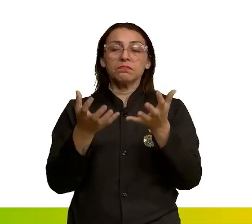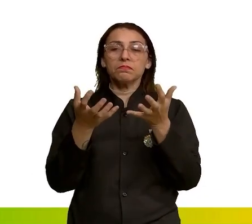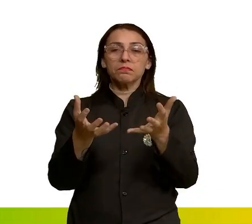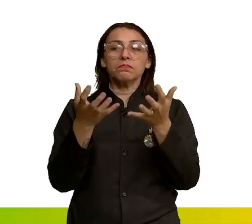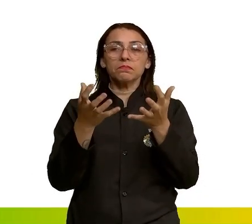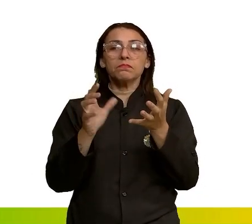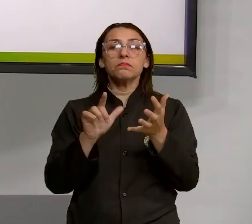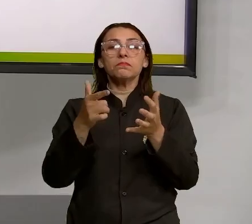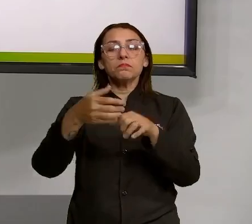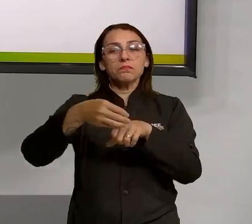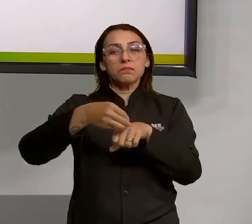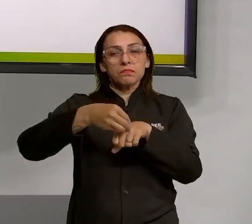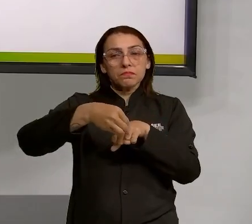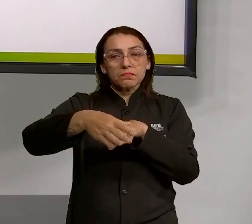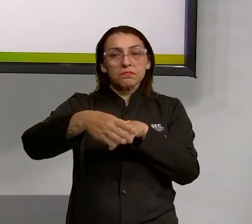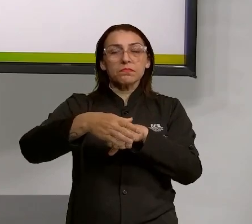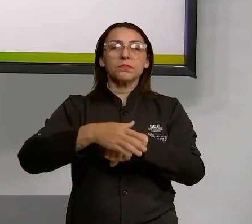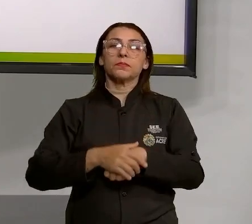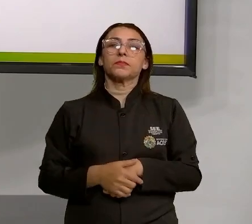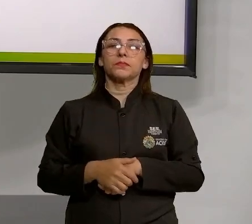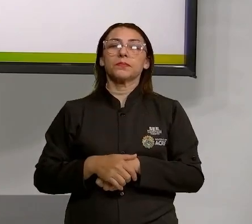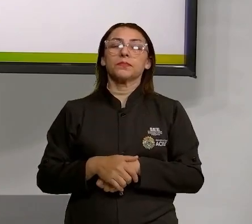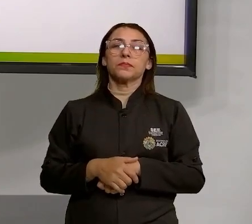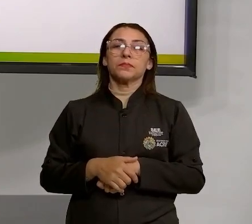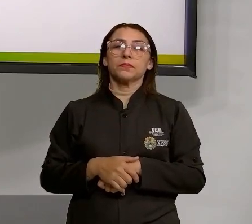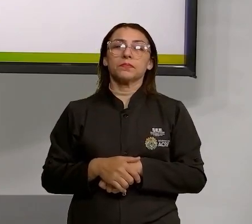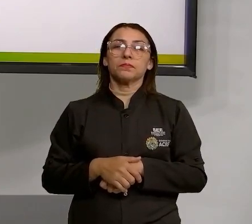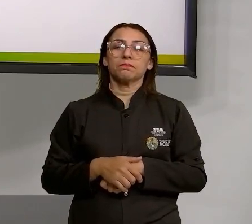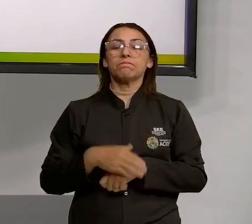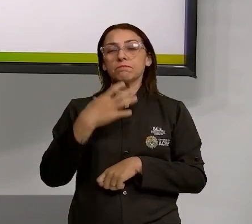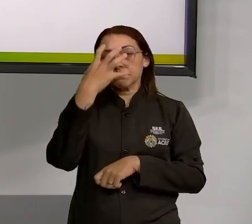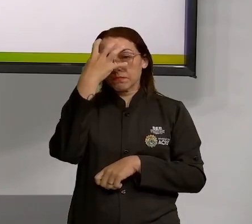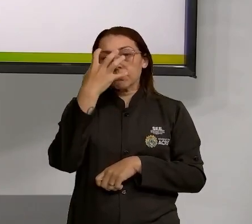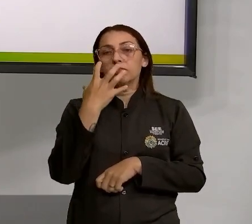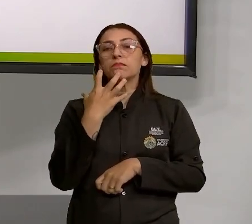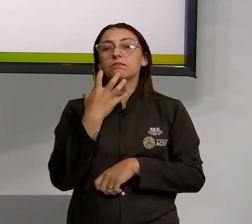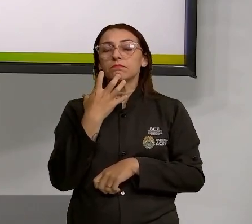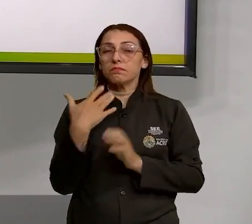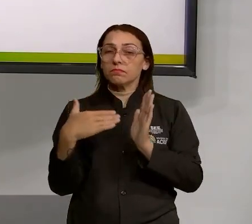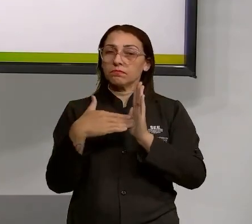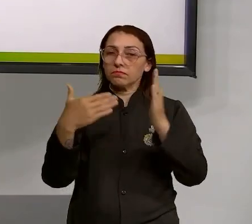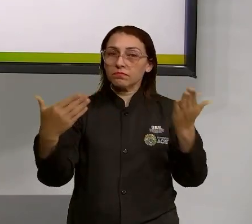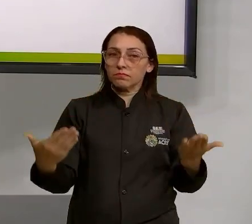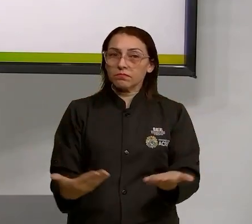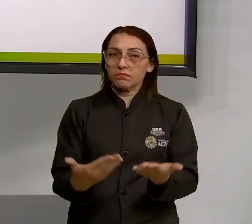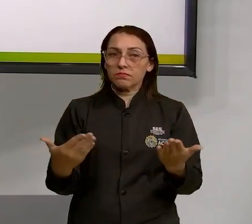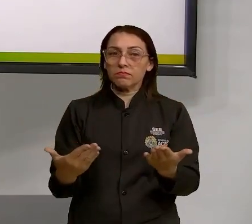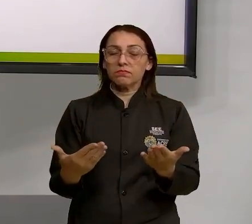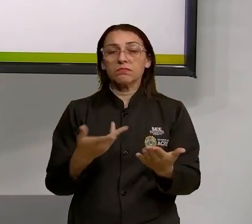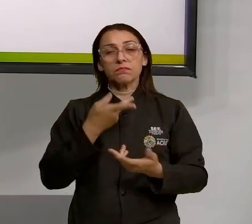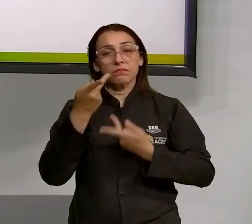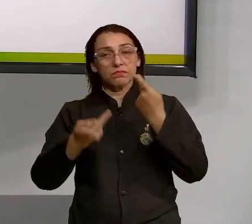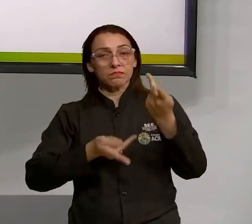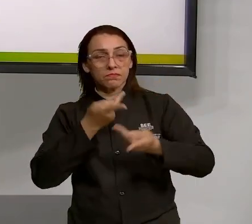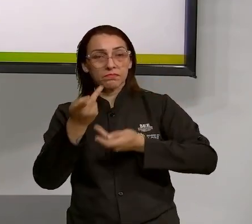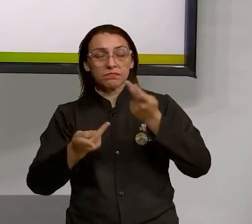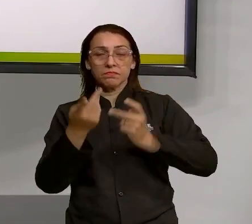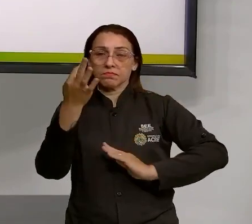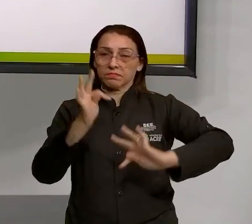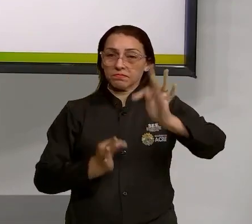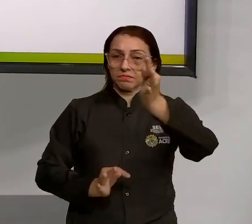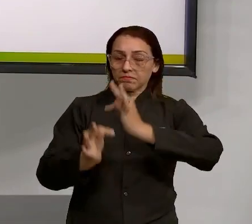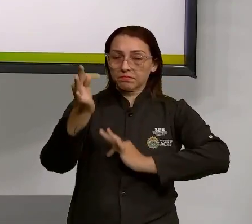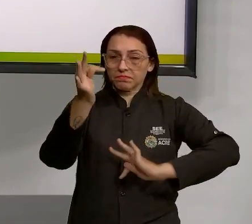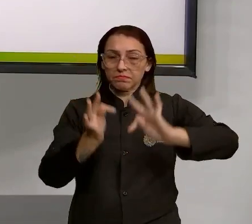um outro comentário. E esse comentário é muito sério. Até agora eu me detive falando em